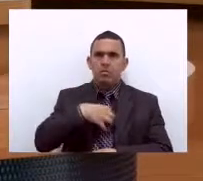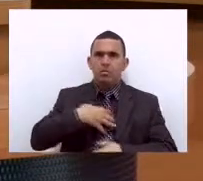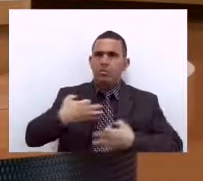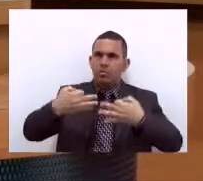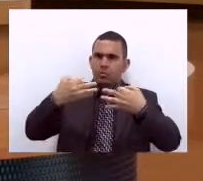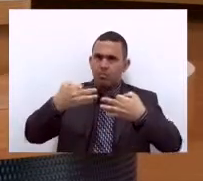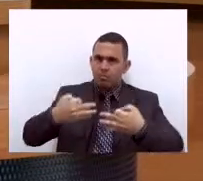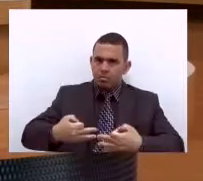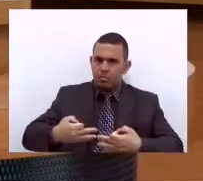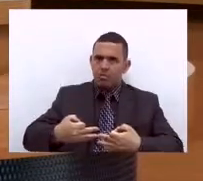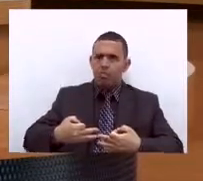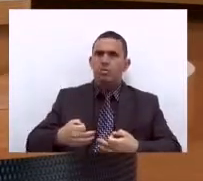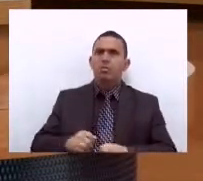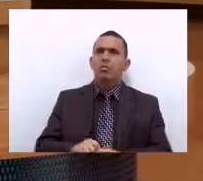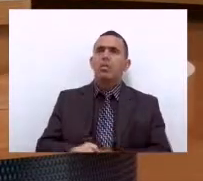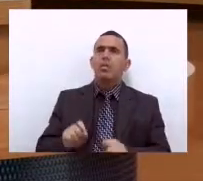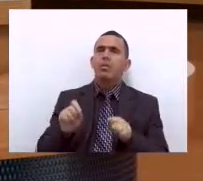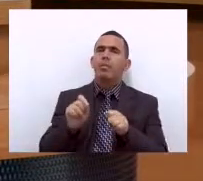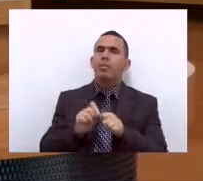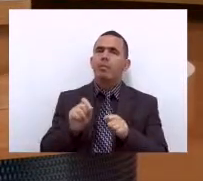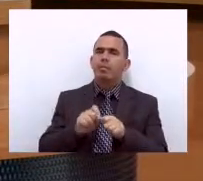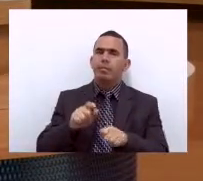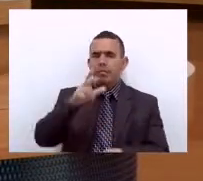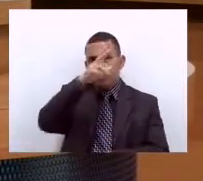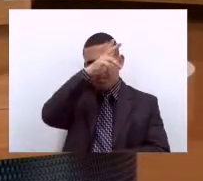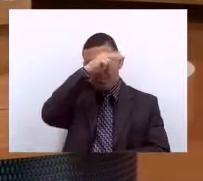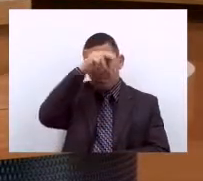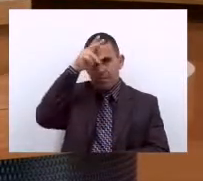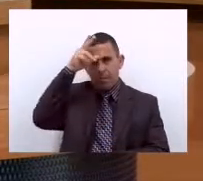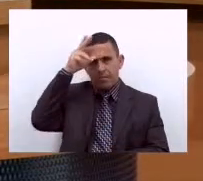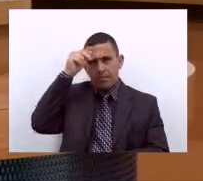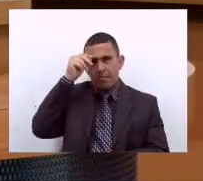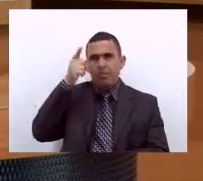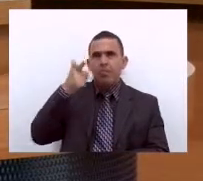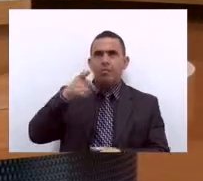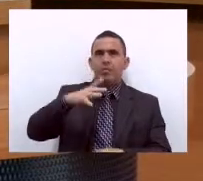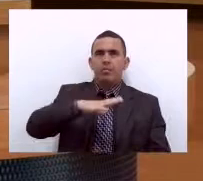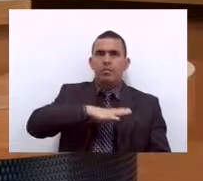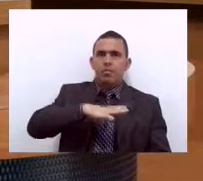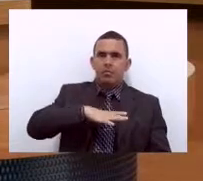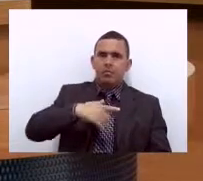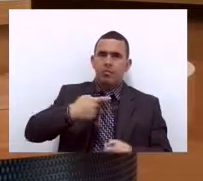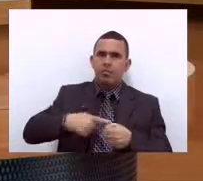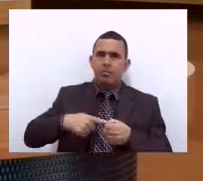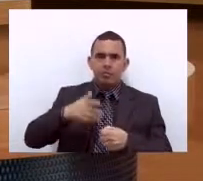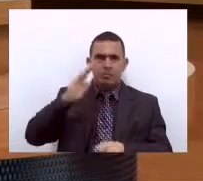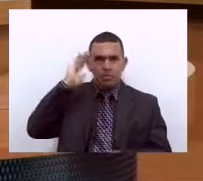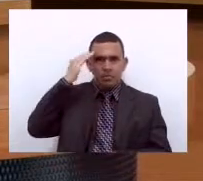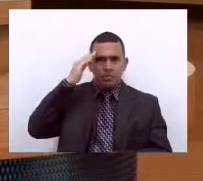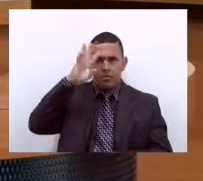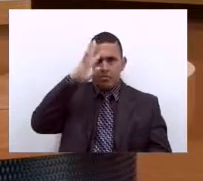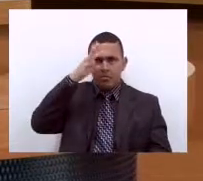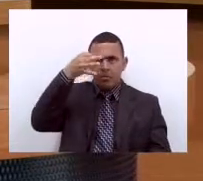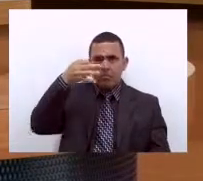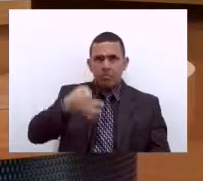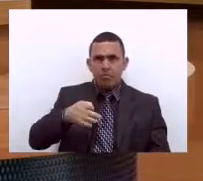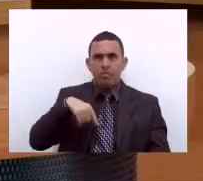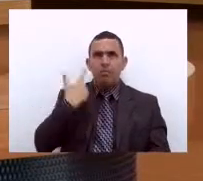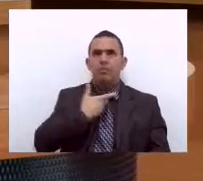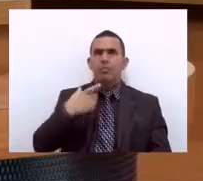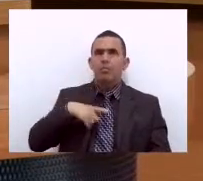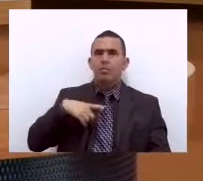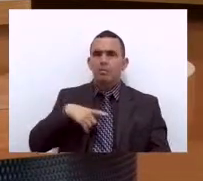estiver errado, em fazer com que a prefeitura, com que o município, entenda que nós temos um legislativo e